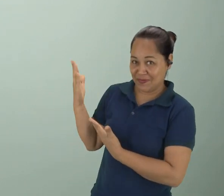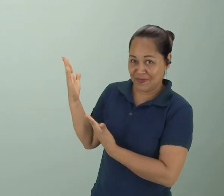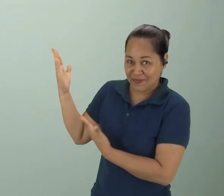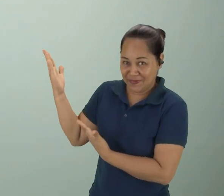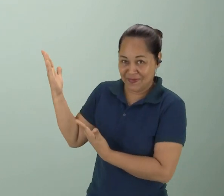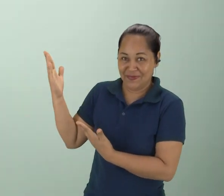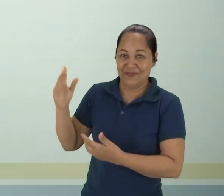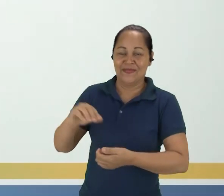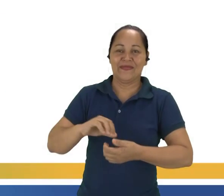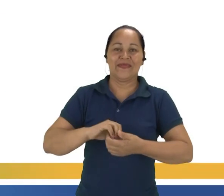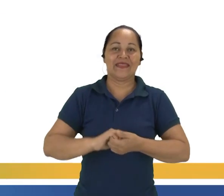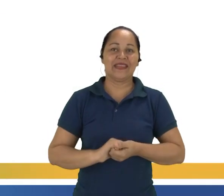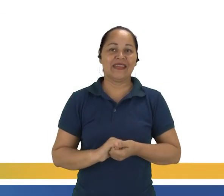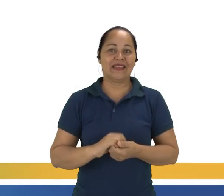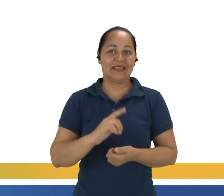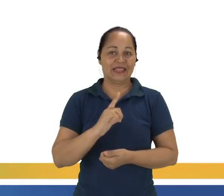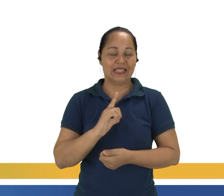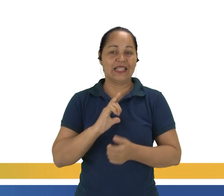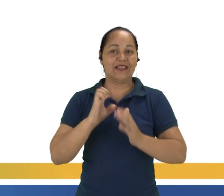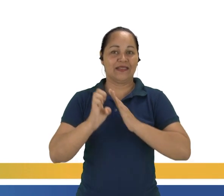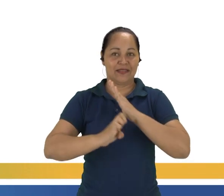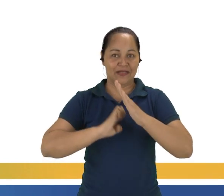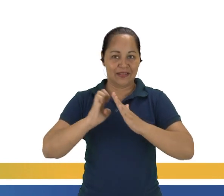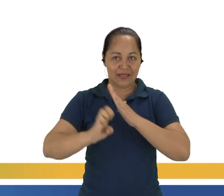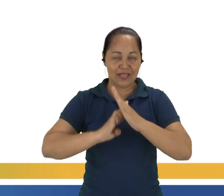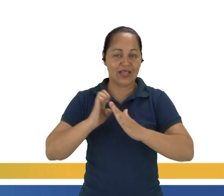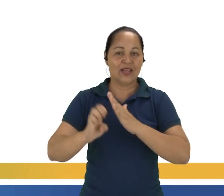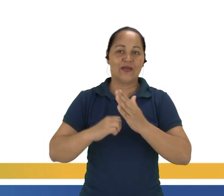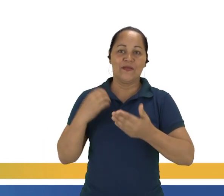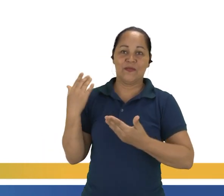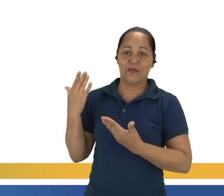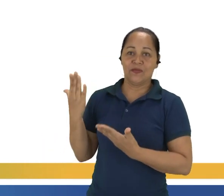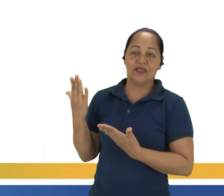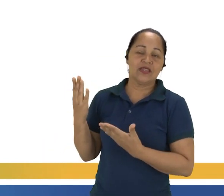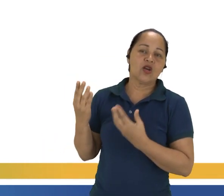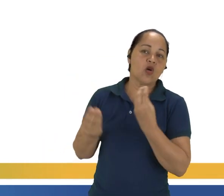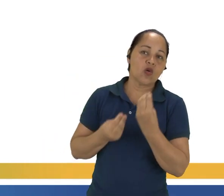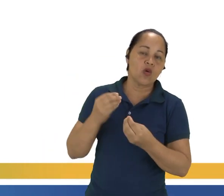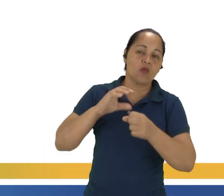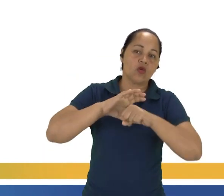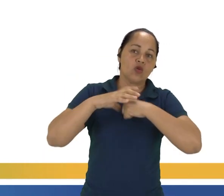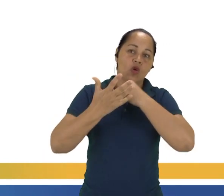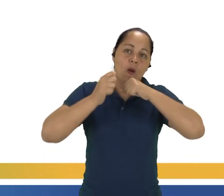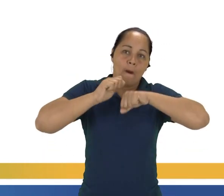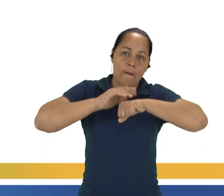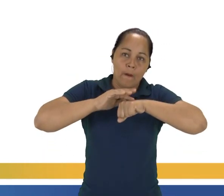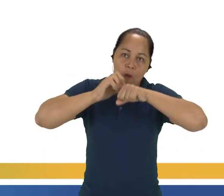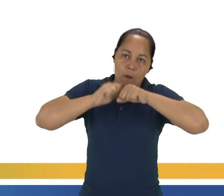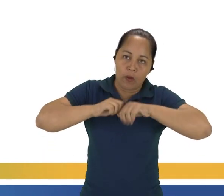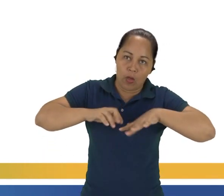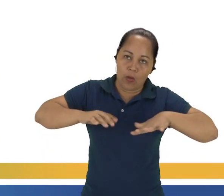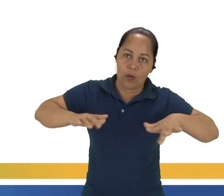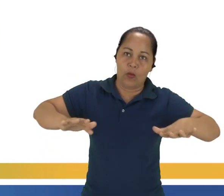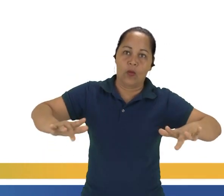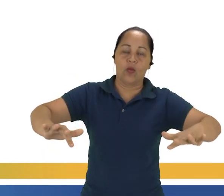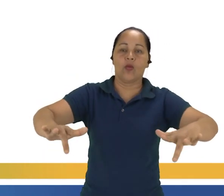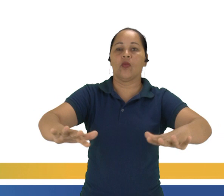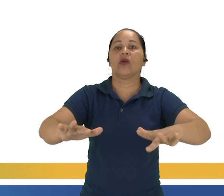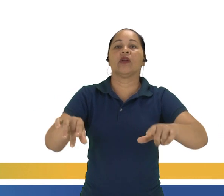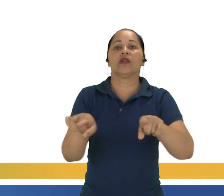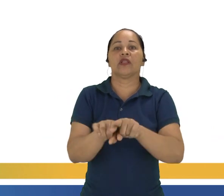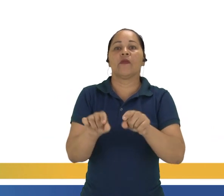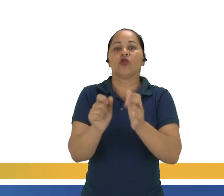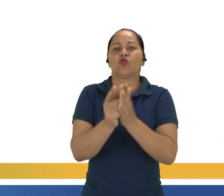palavras-chave responsabilidade social das empresas venham durante a pandemia né estampado de todos os telejornais